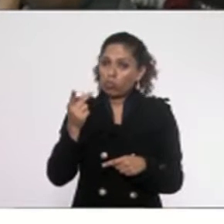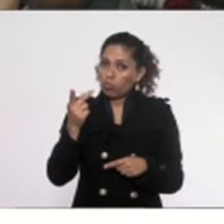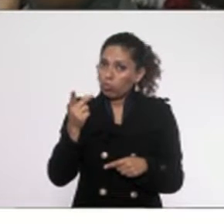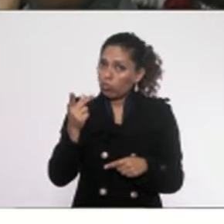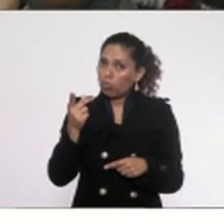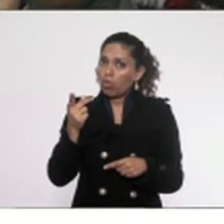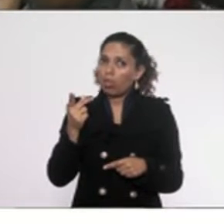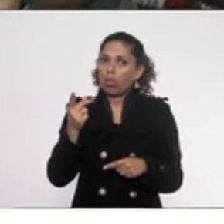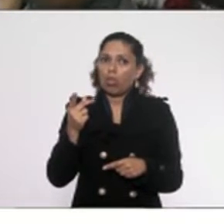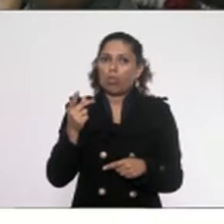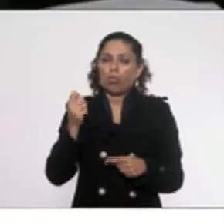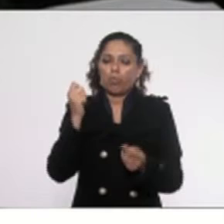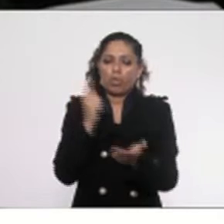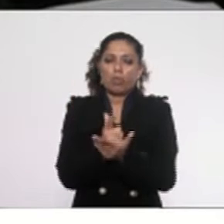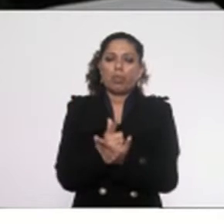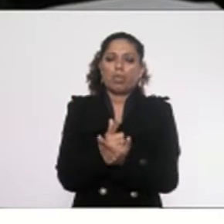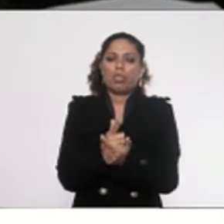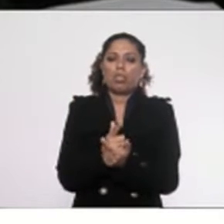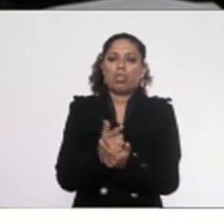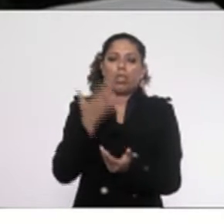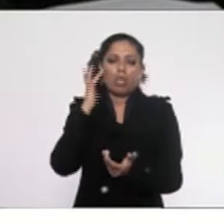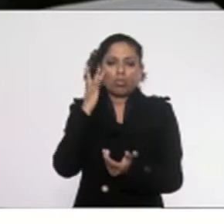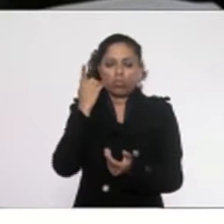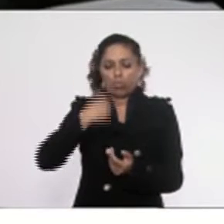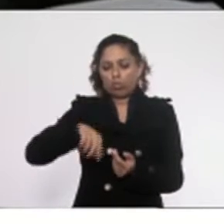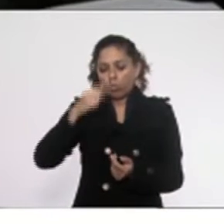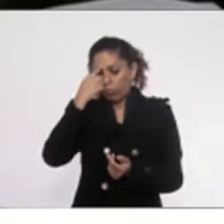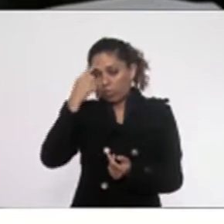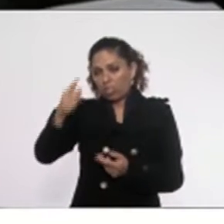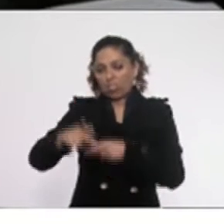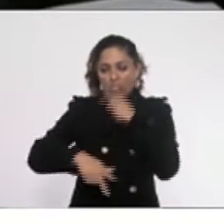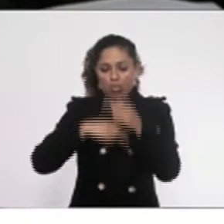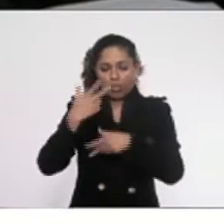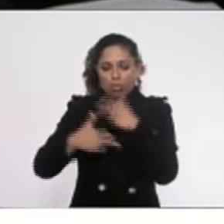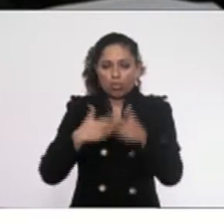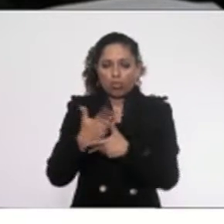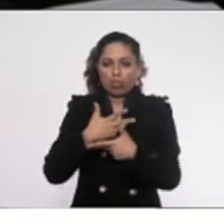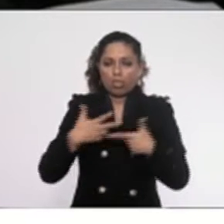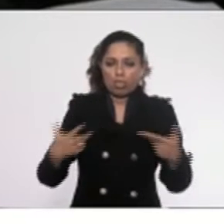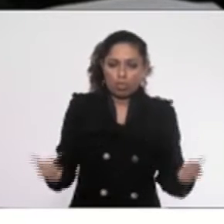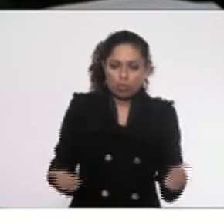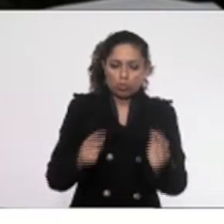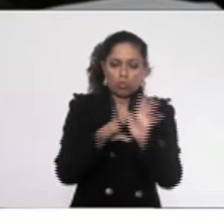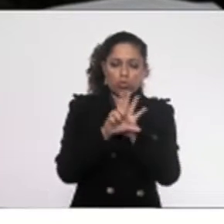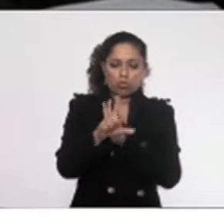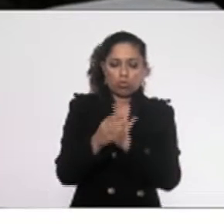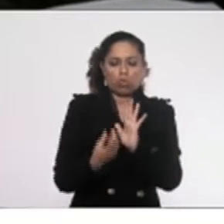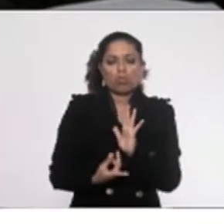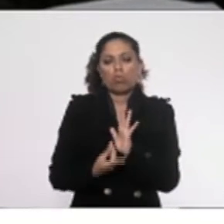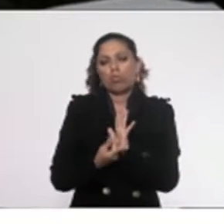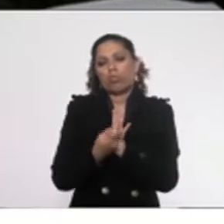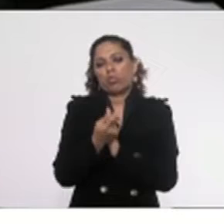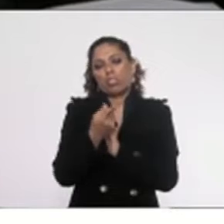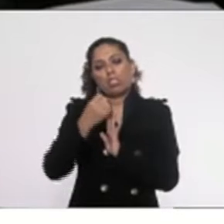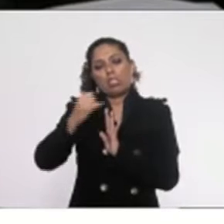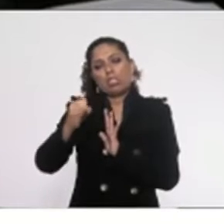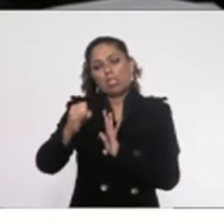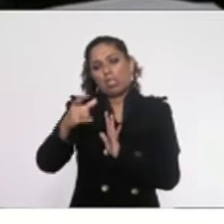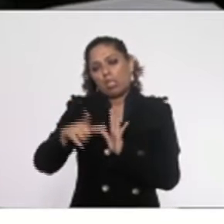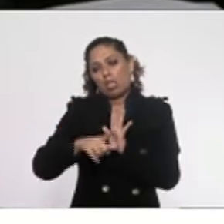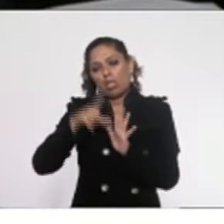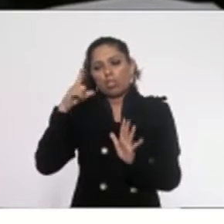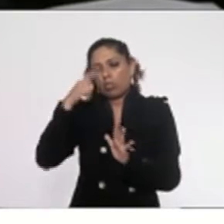exercício anterior. Eu acho que não dá para a gente pensar em qualquer execução orçamentária ou financeira considerando os sem anos ter